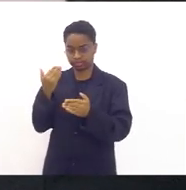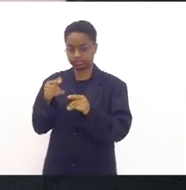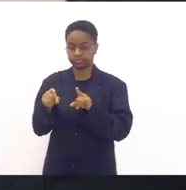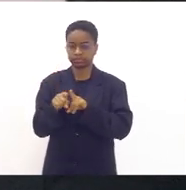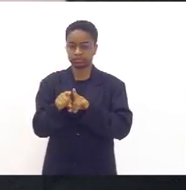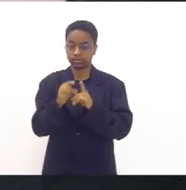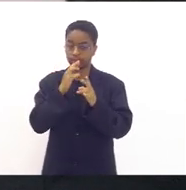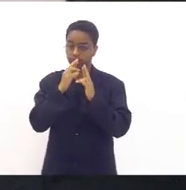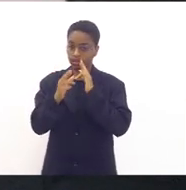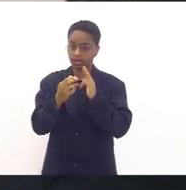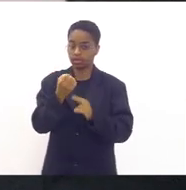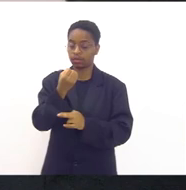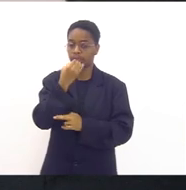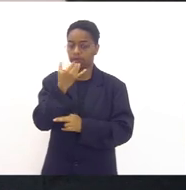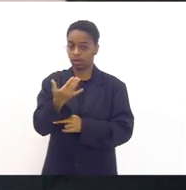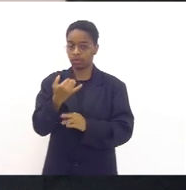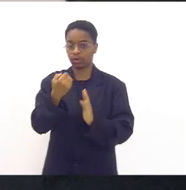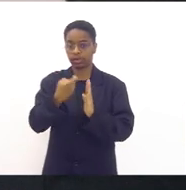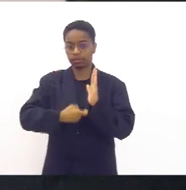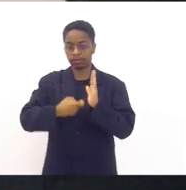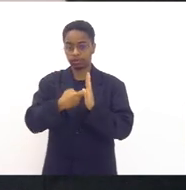Bons resultados também no imposto de renda,